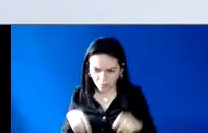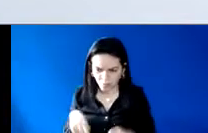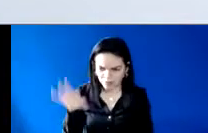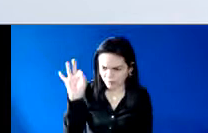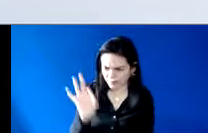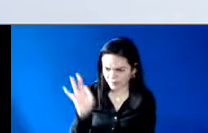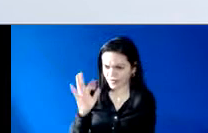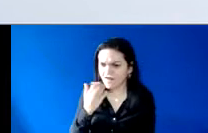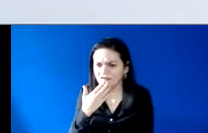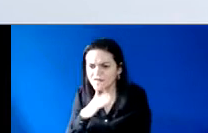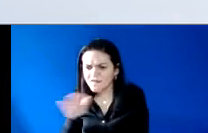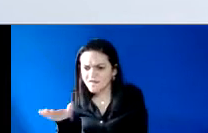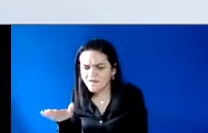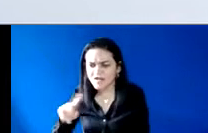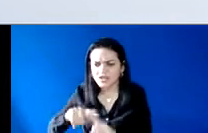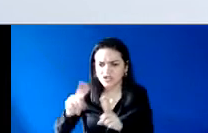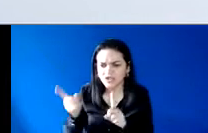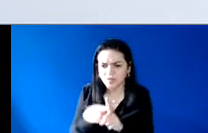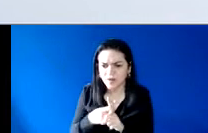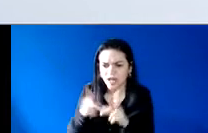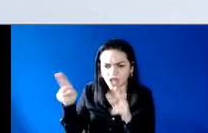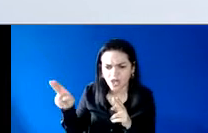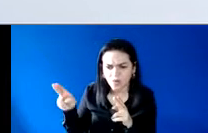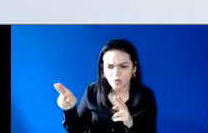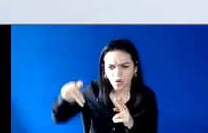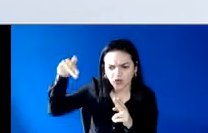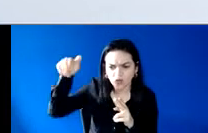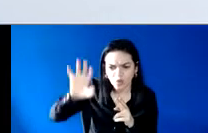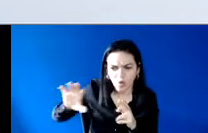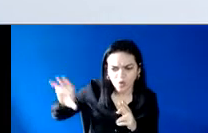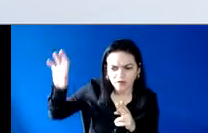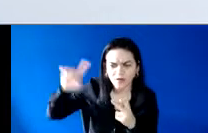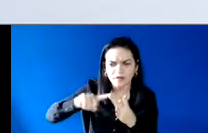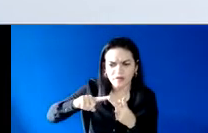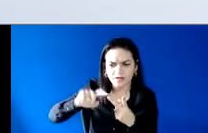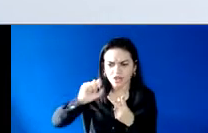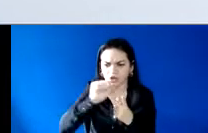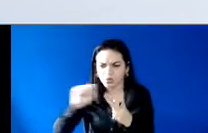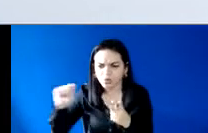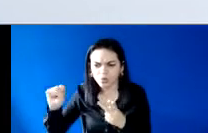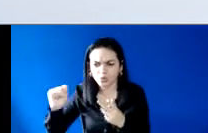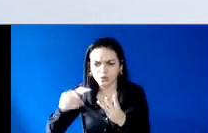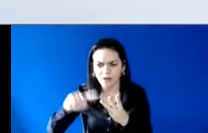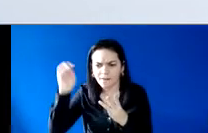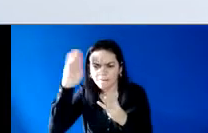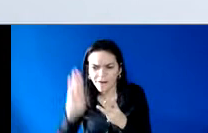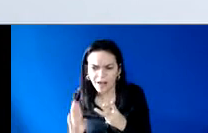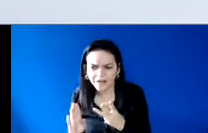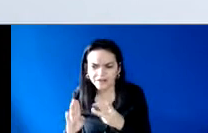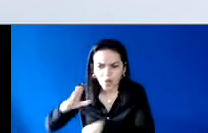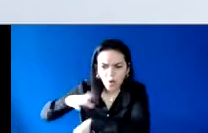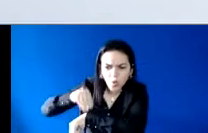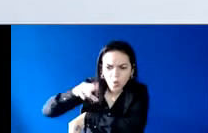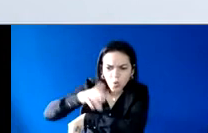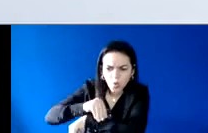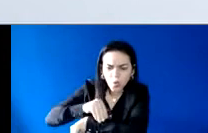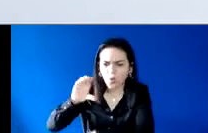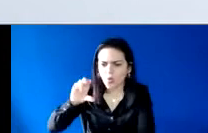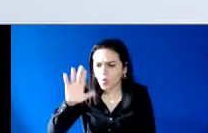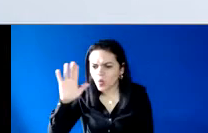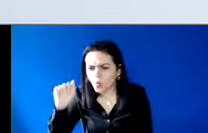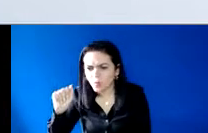infantil e materna como a do Nordeste? Como a do Sudeste? Como a do Brasil? Como de algum país da Escandinávia? Como Cuba? Como